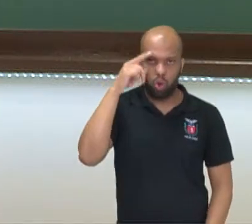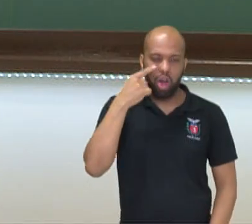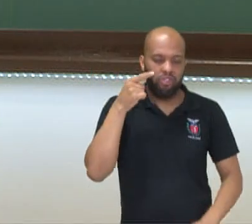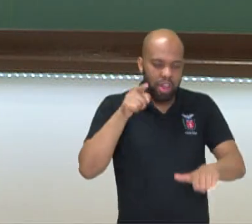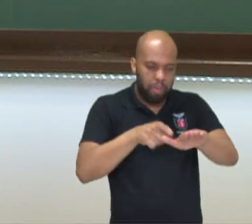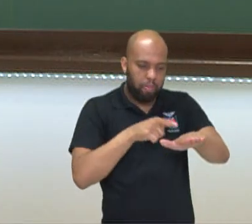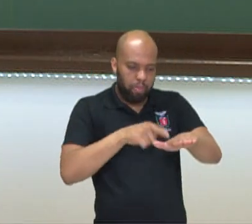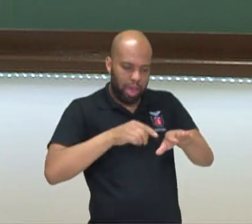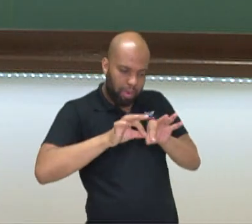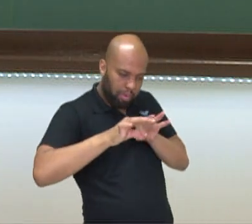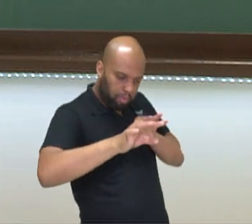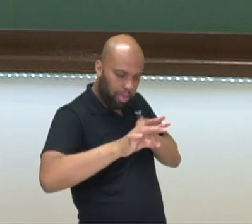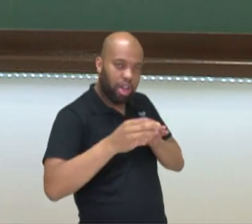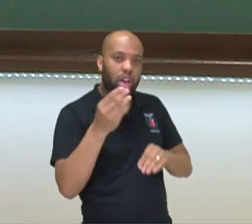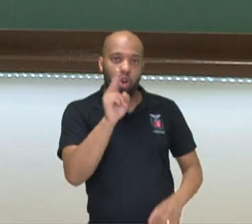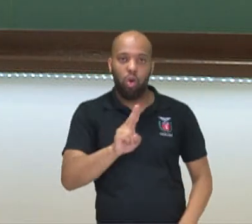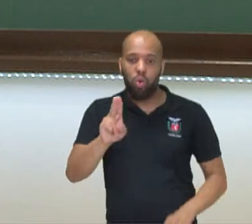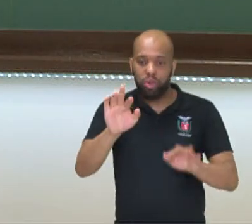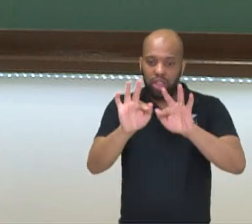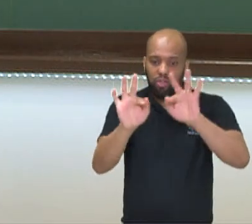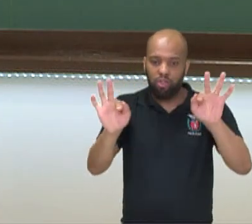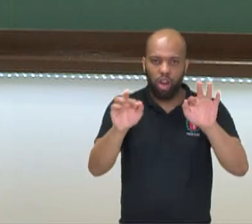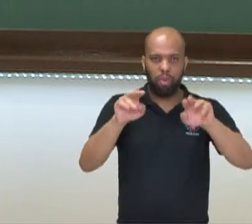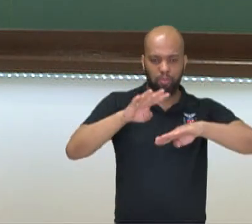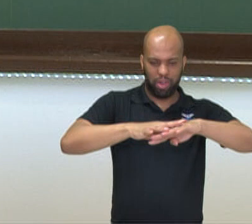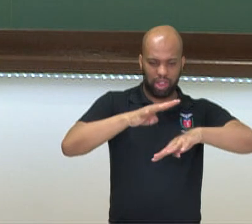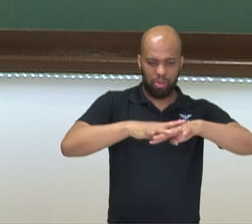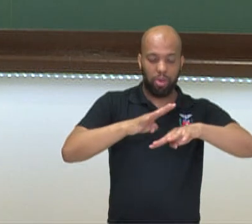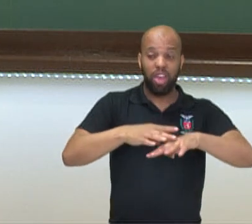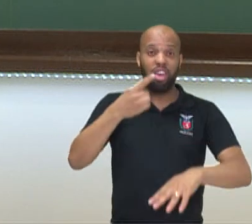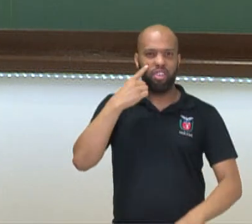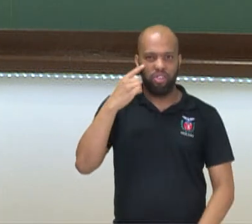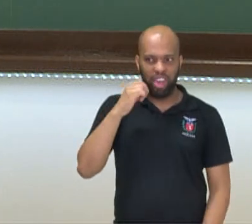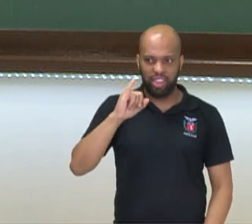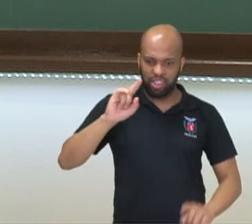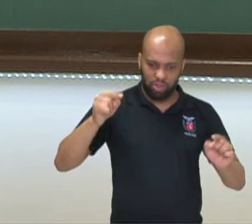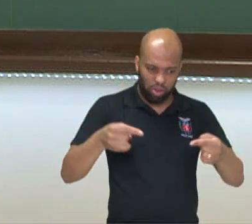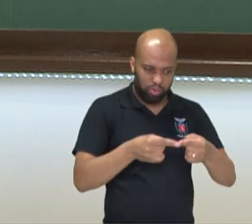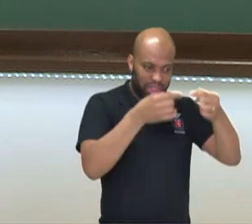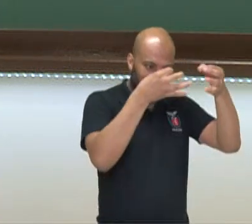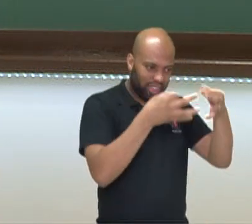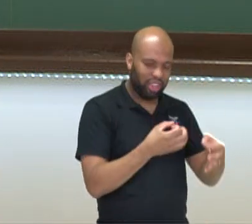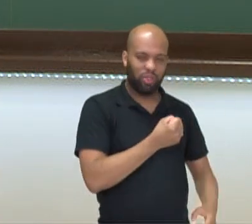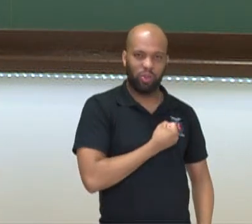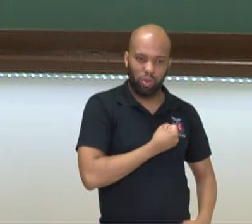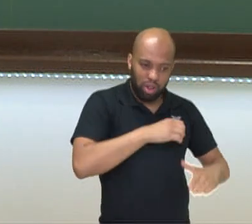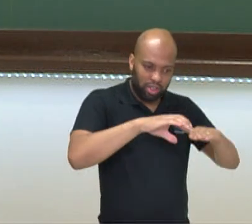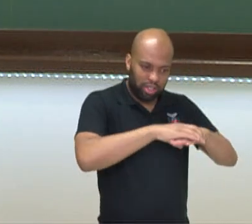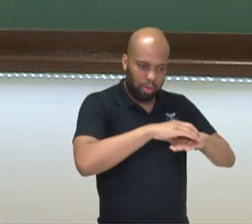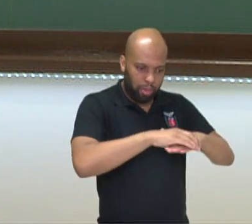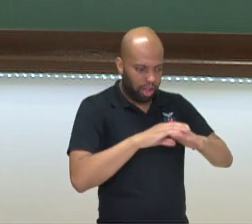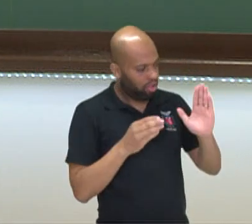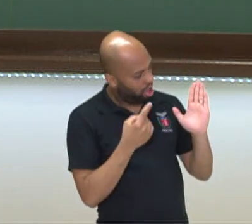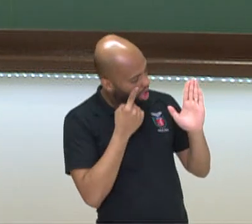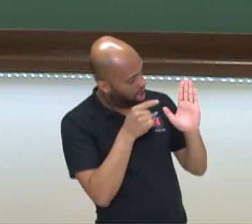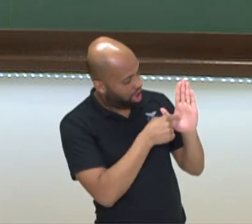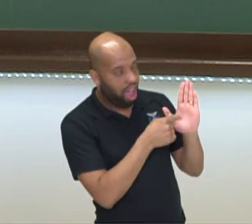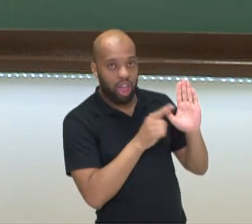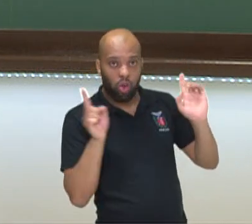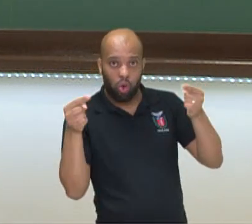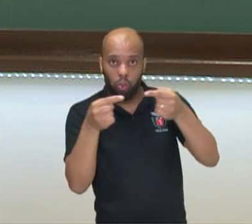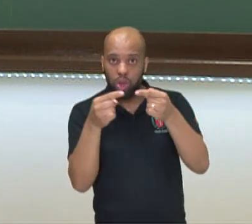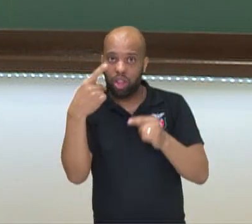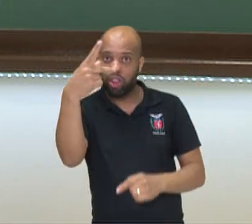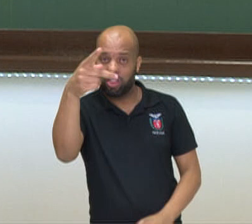pé, joga na fórmula, vê se você acha o número que a pessoa calça, certo? É importante você lembrar também o